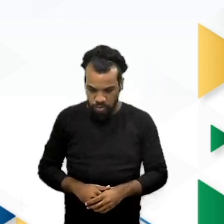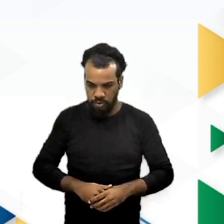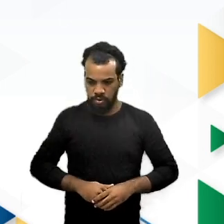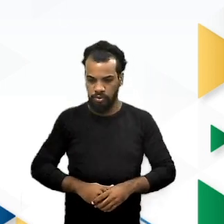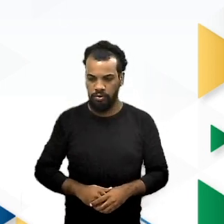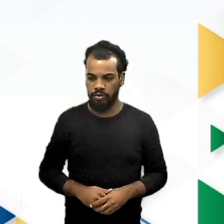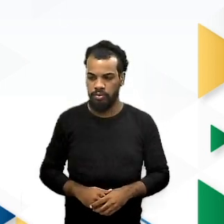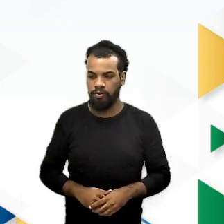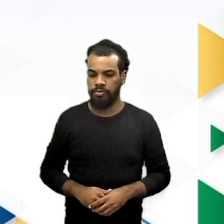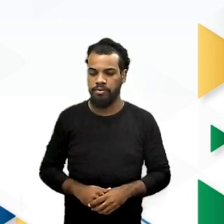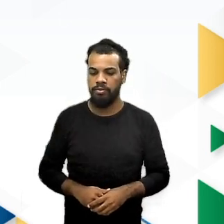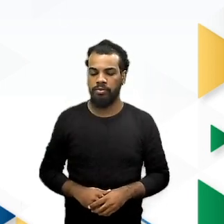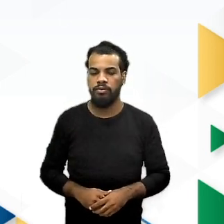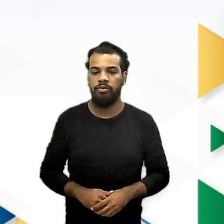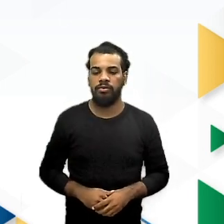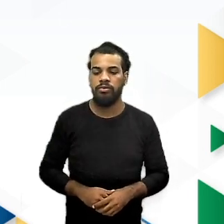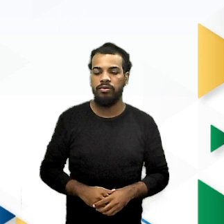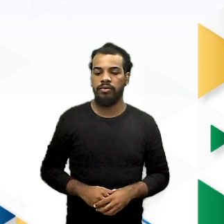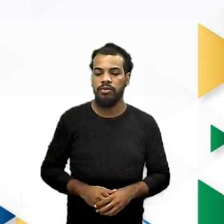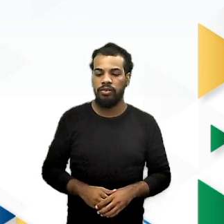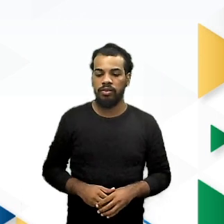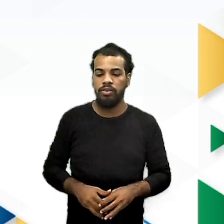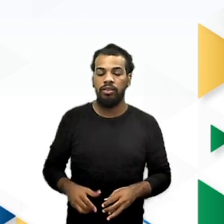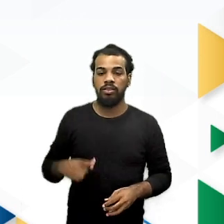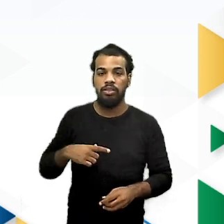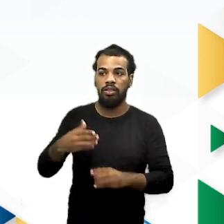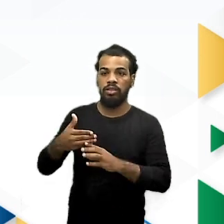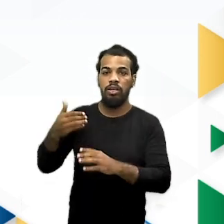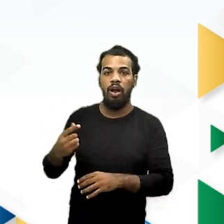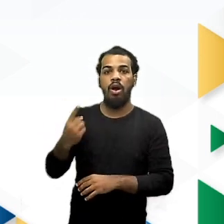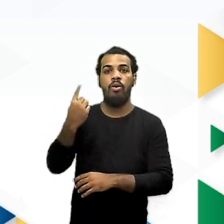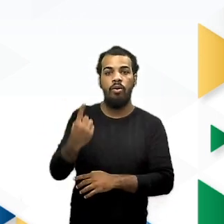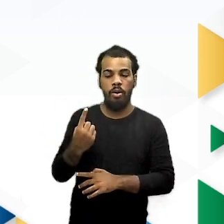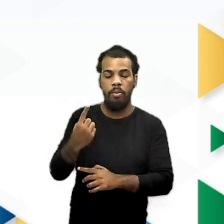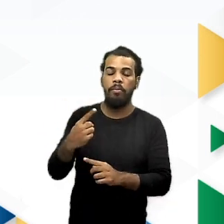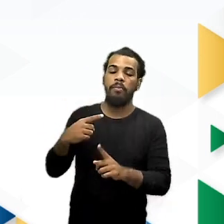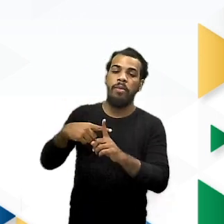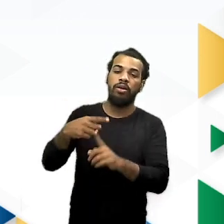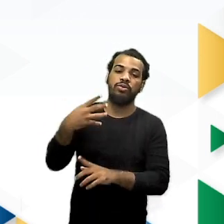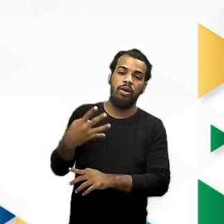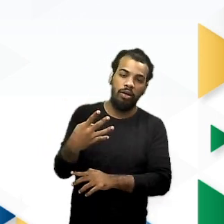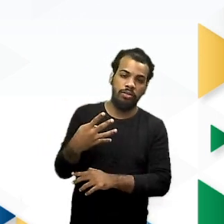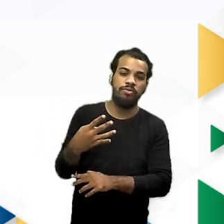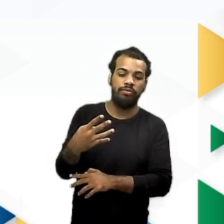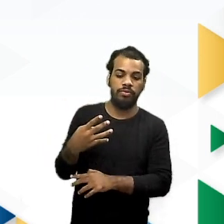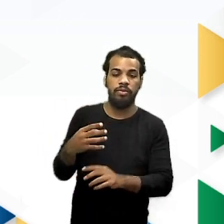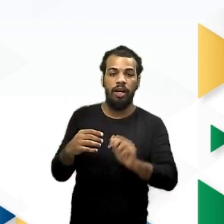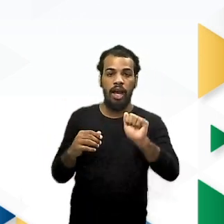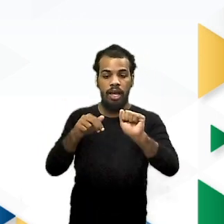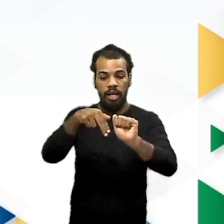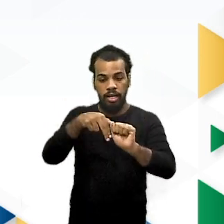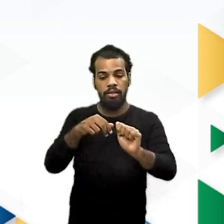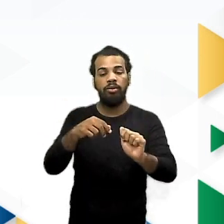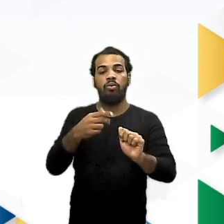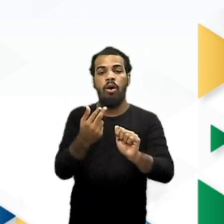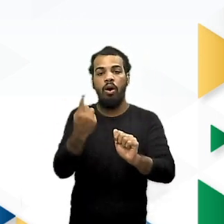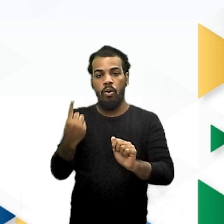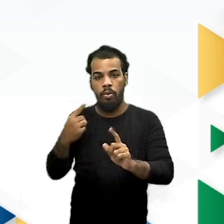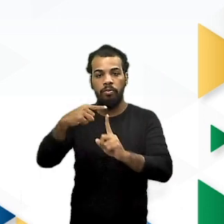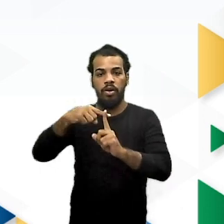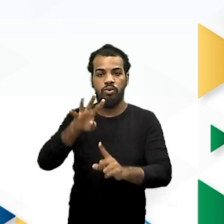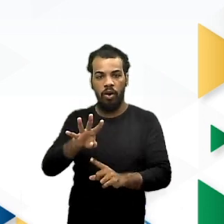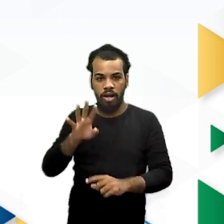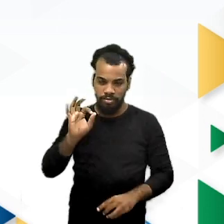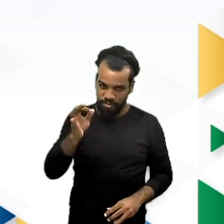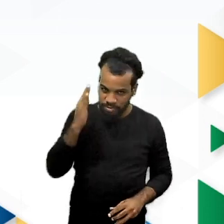A lei de formação é que eu tenho um anterior a 1 mais 4. A n é igual a 1 mais 4, tá?